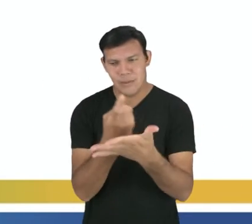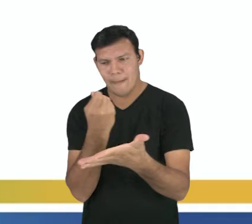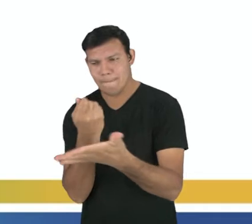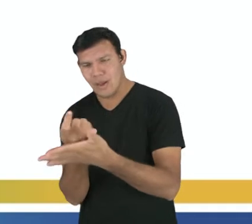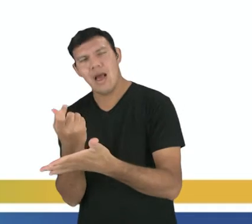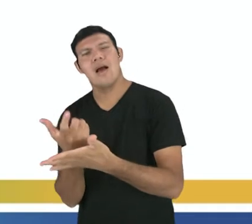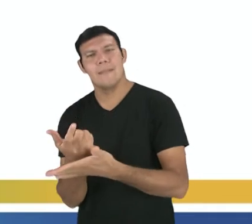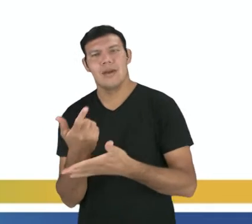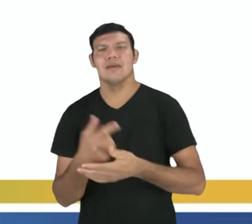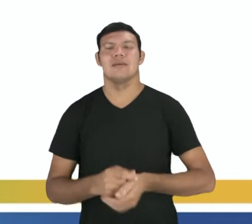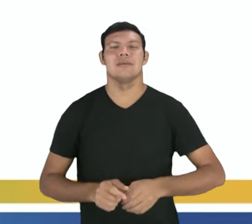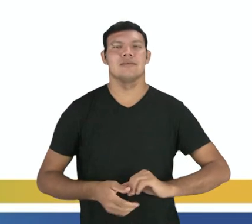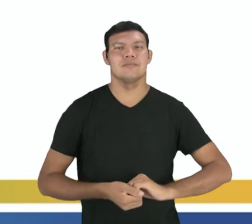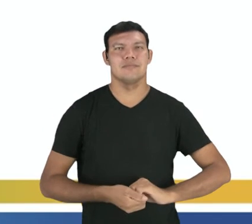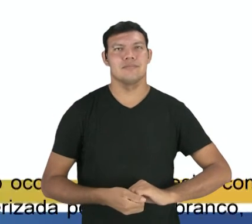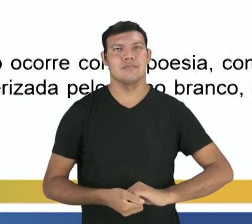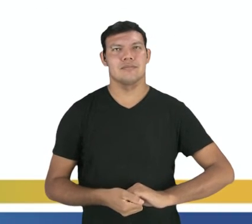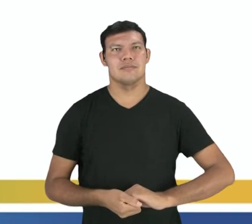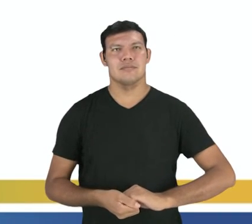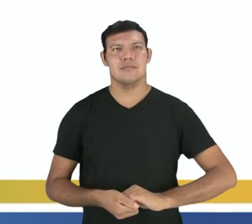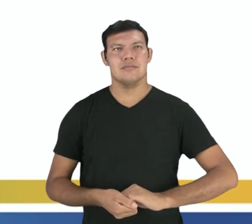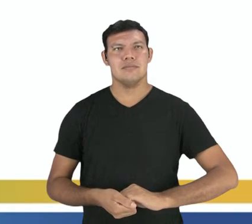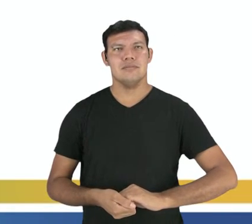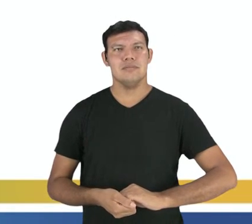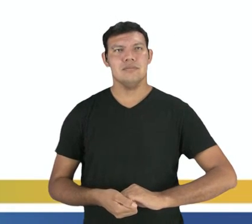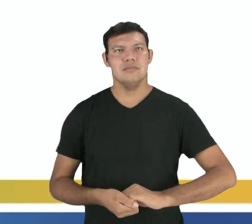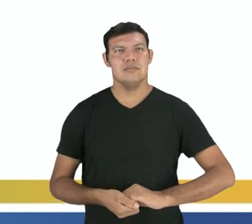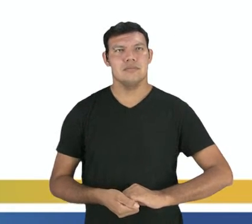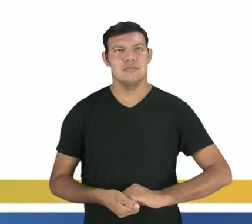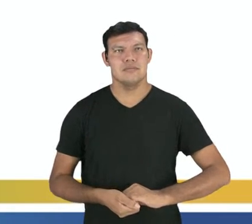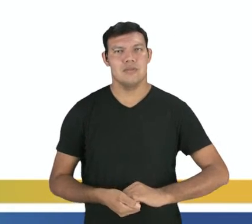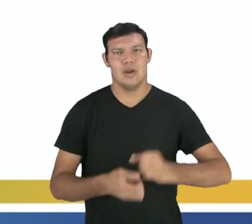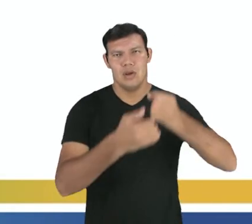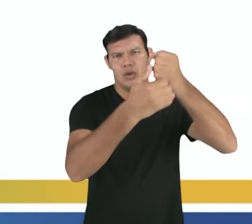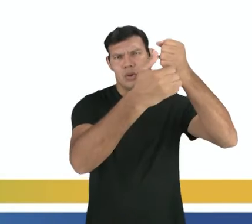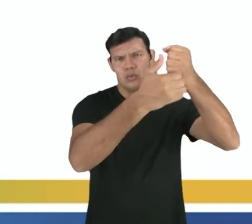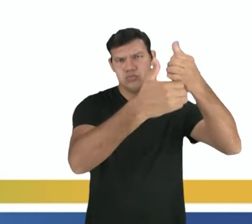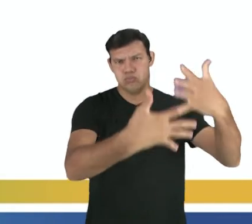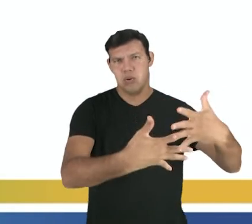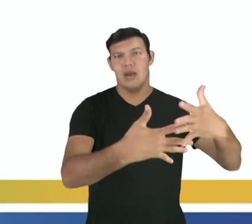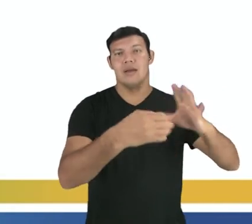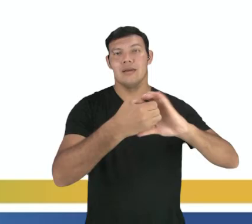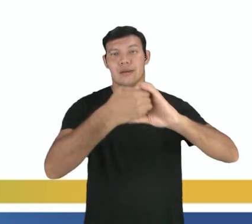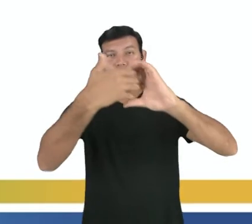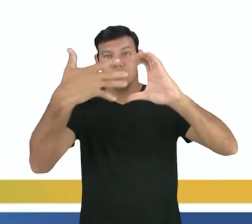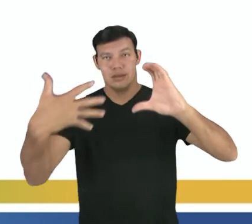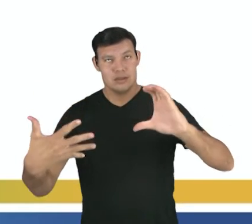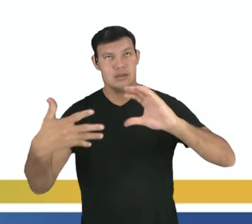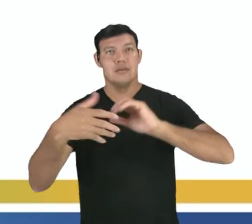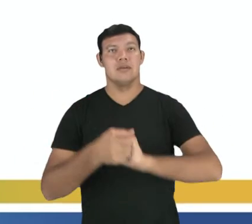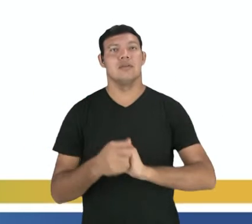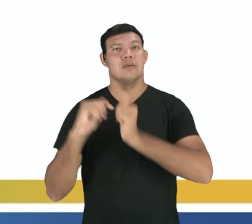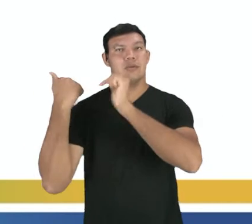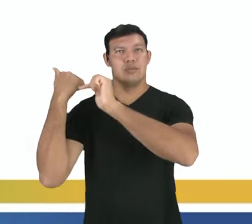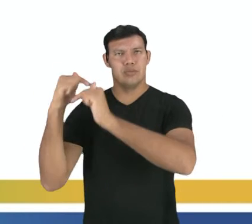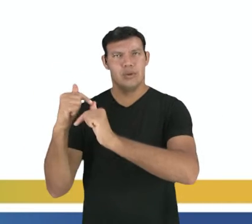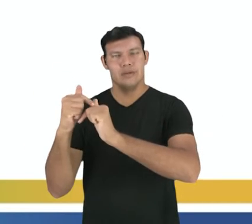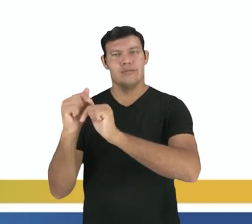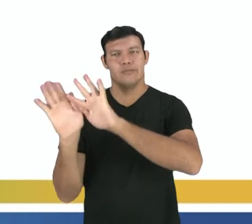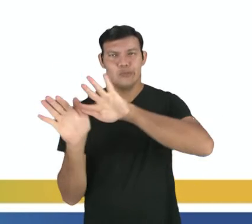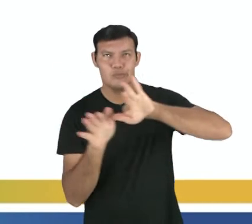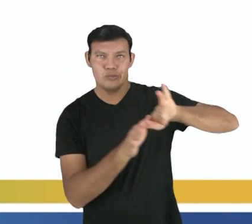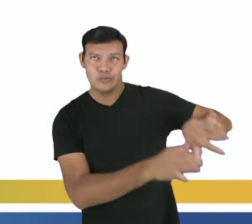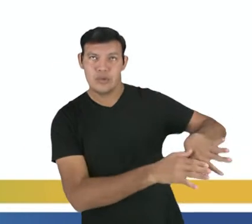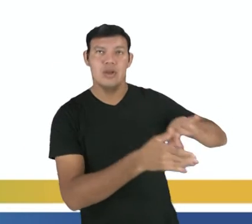a consumir aqueles folhetins, tá? E na prosa, o aspecto formal do classicismo é deixado de